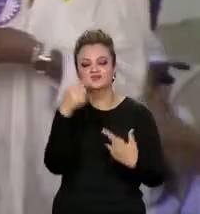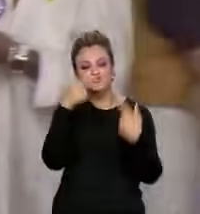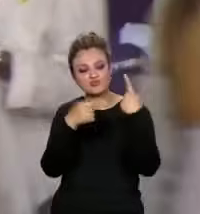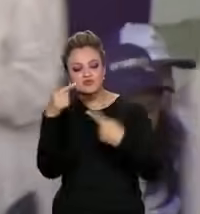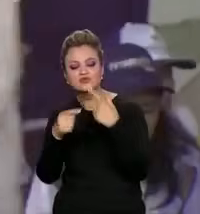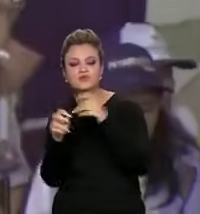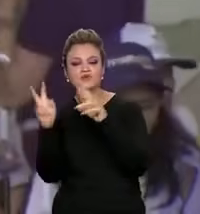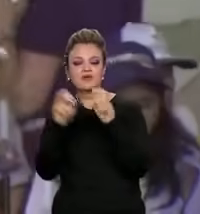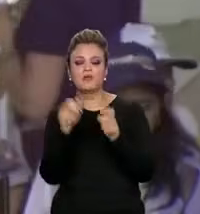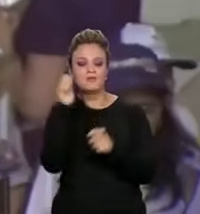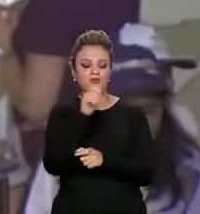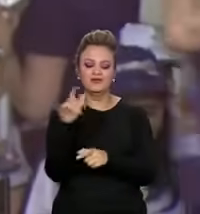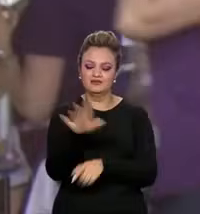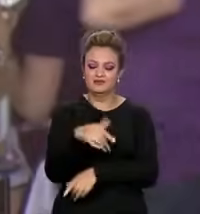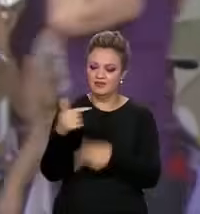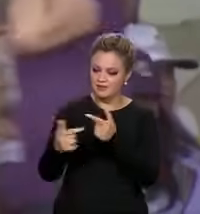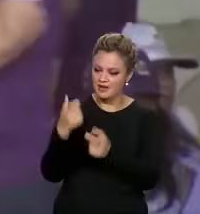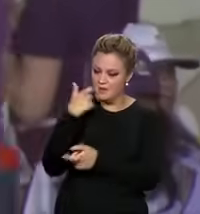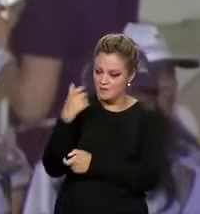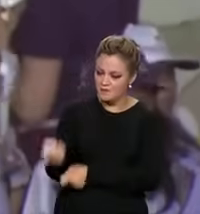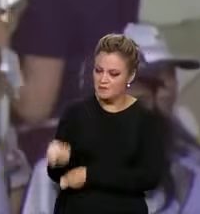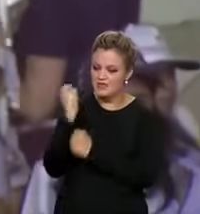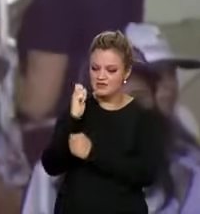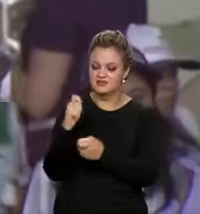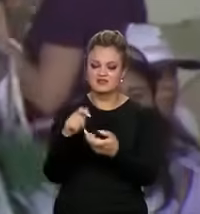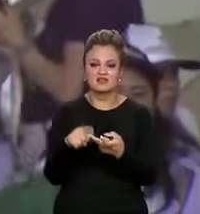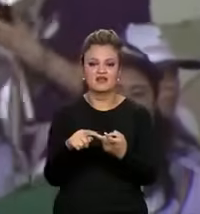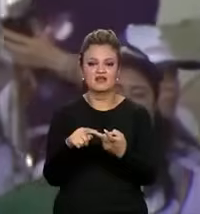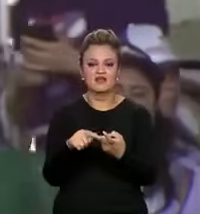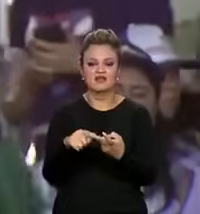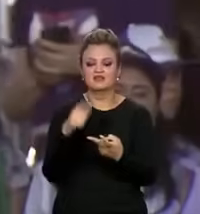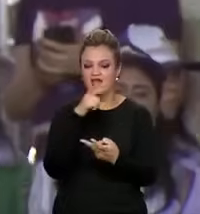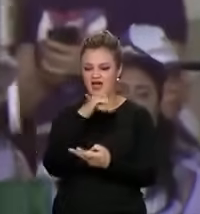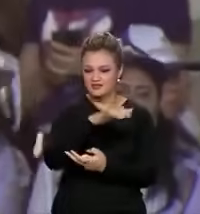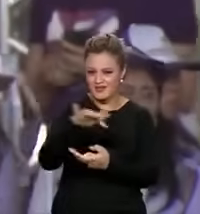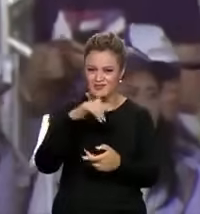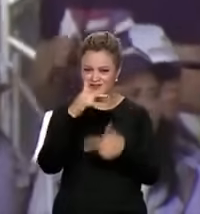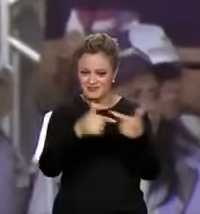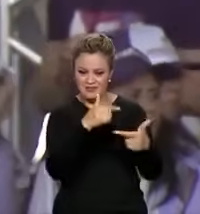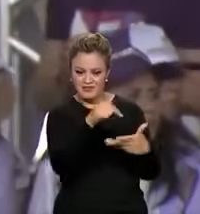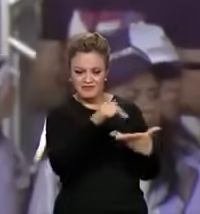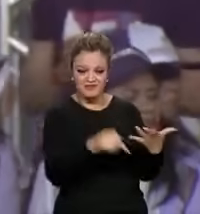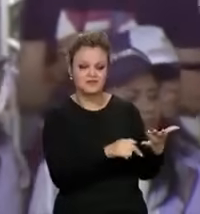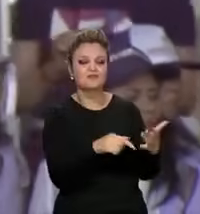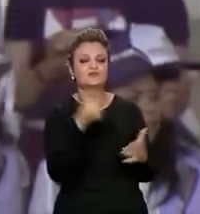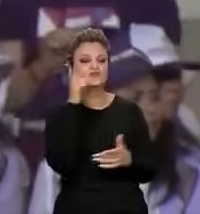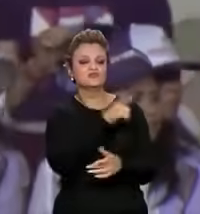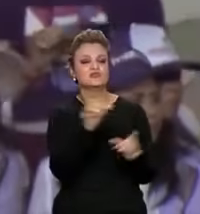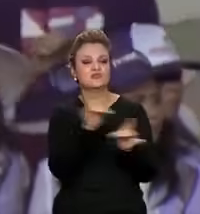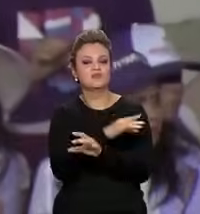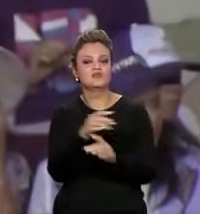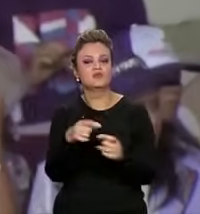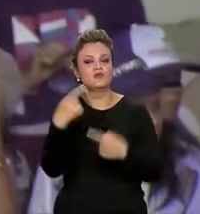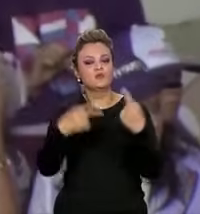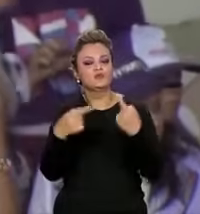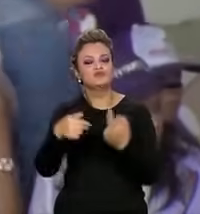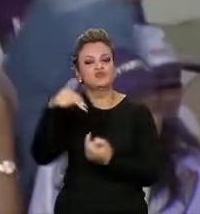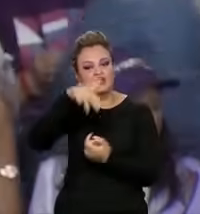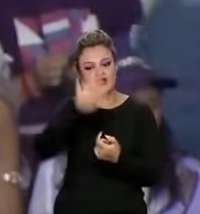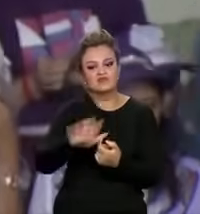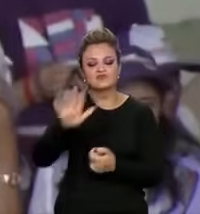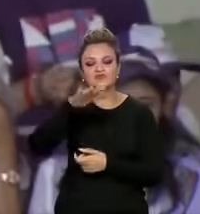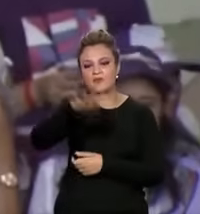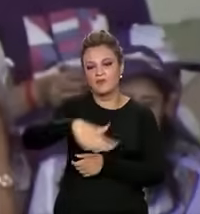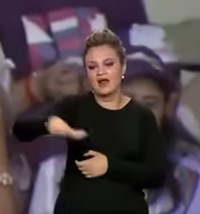para a questão das mulheres pescadoras marisqueiras e das águas para que nós possamos fechar uma política nacional para